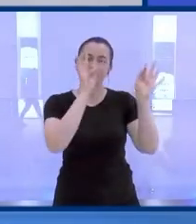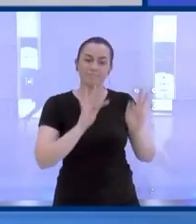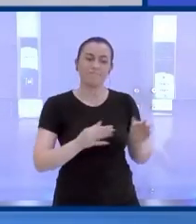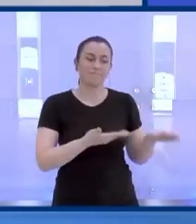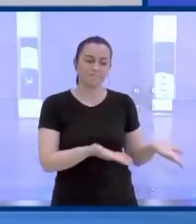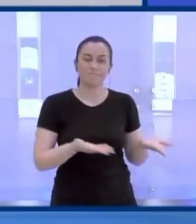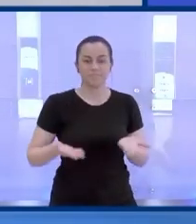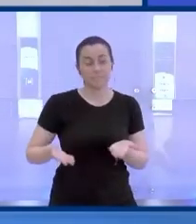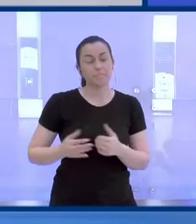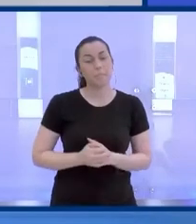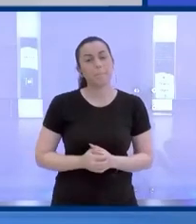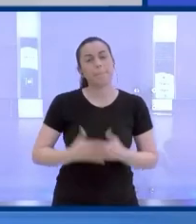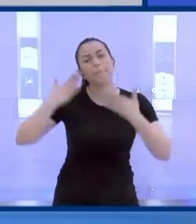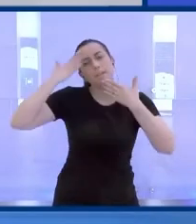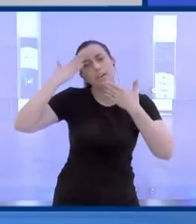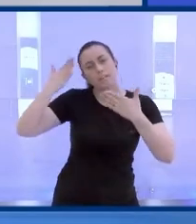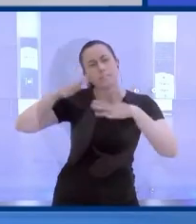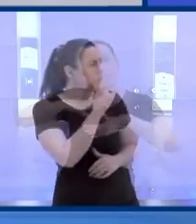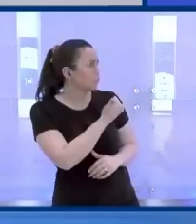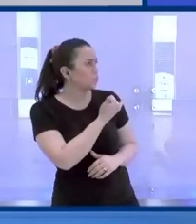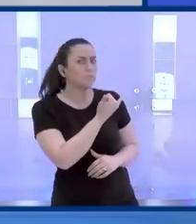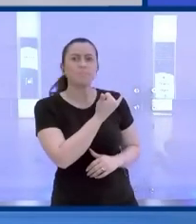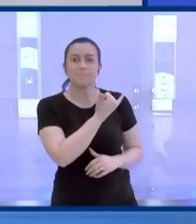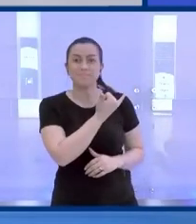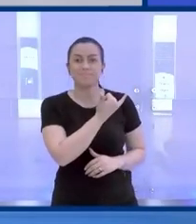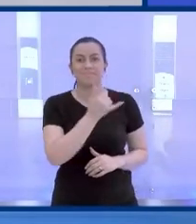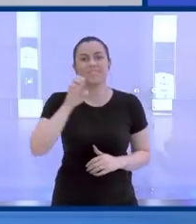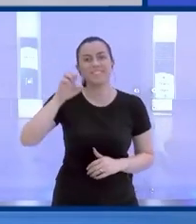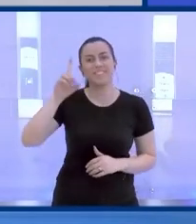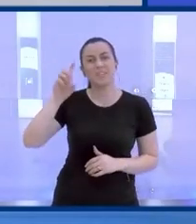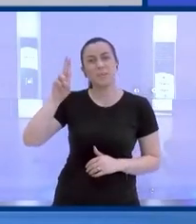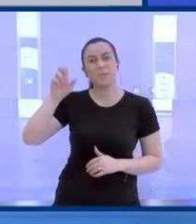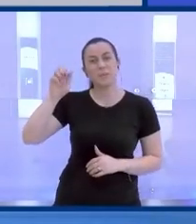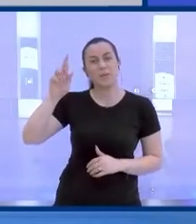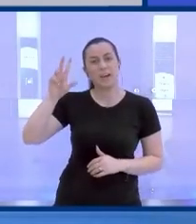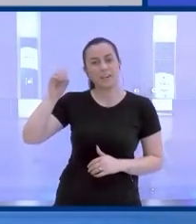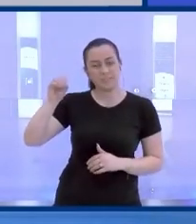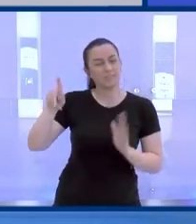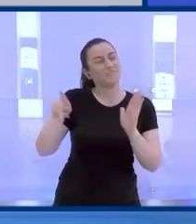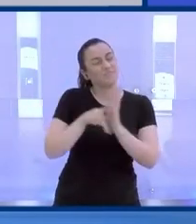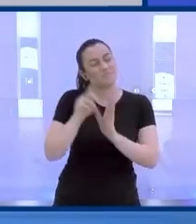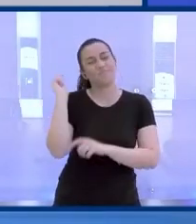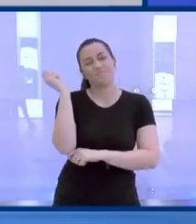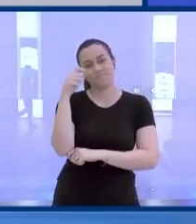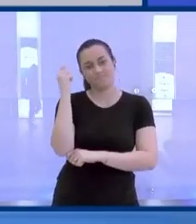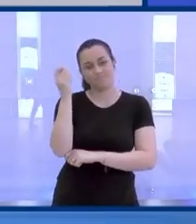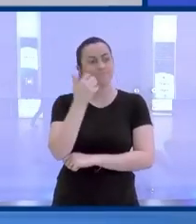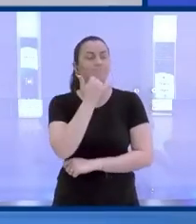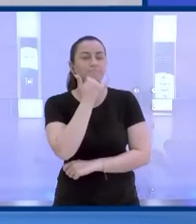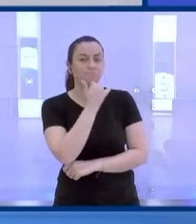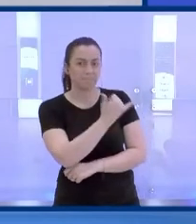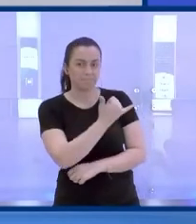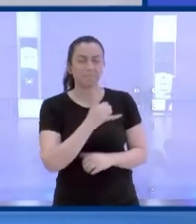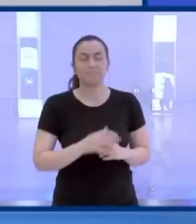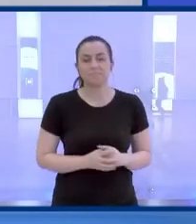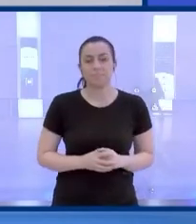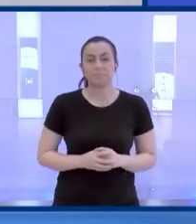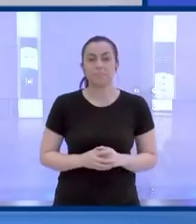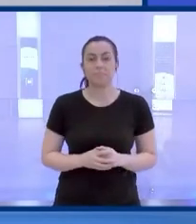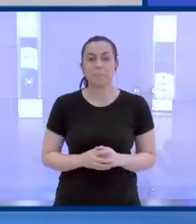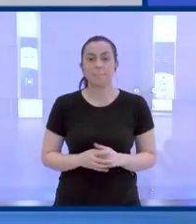Queria agradecer especialmente a presença das autoridades. Senhor Eduardo Leite, governador do estado do Rio Grande do Sul.